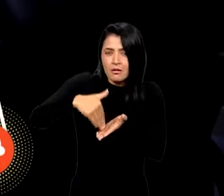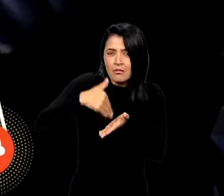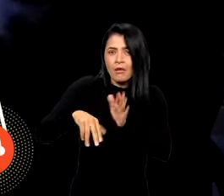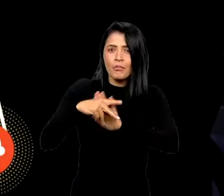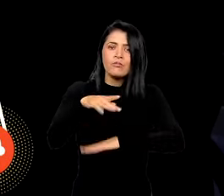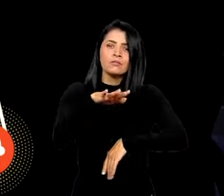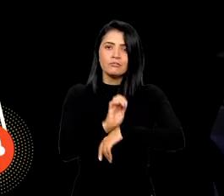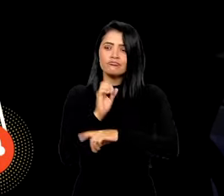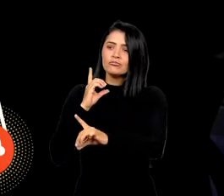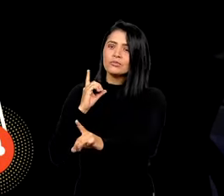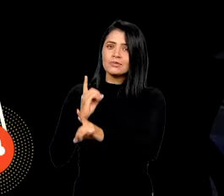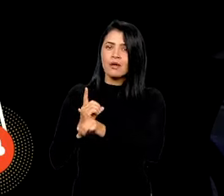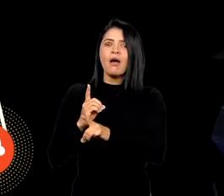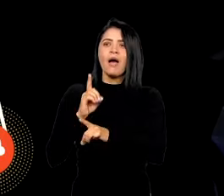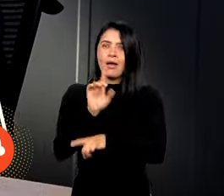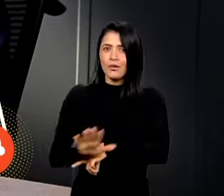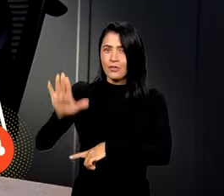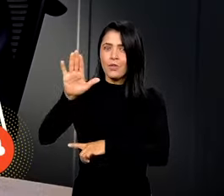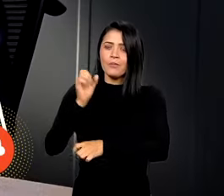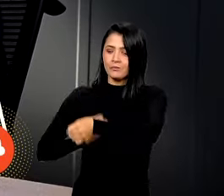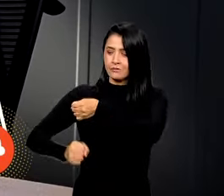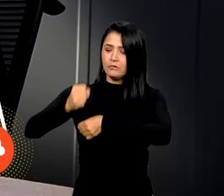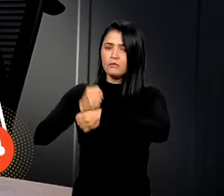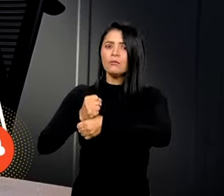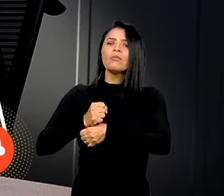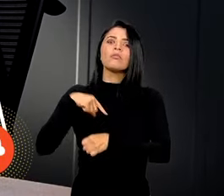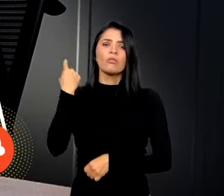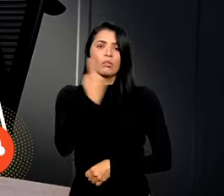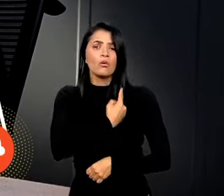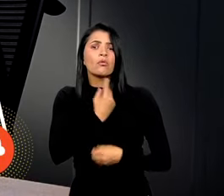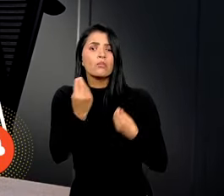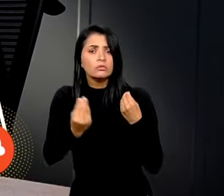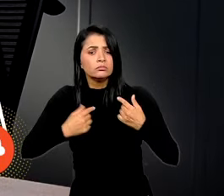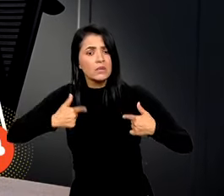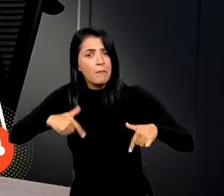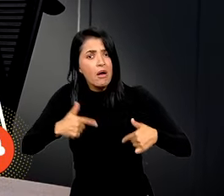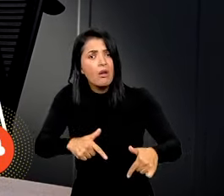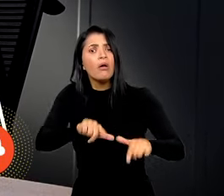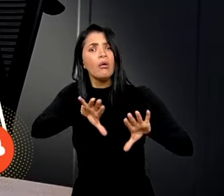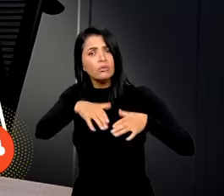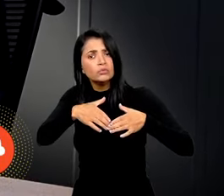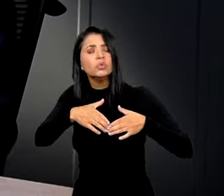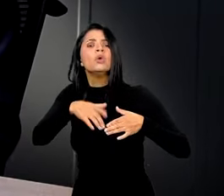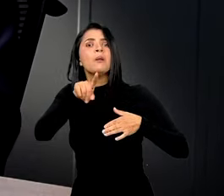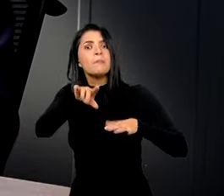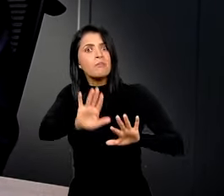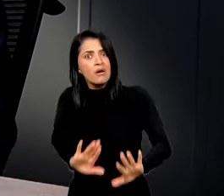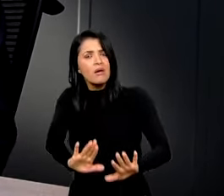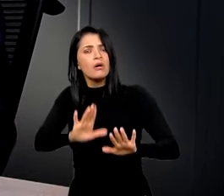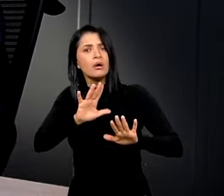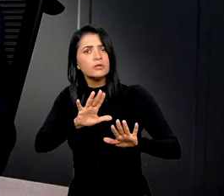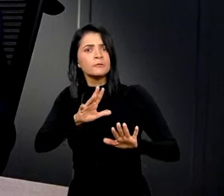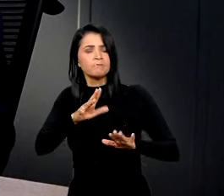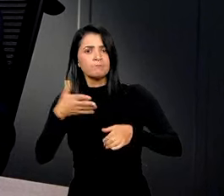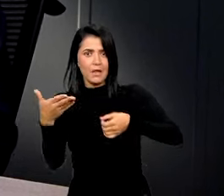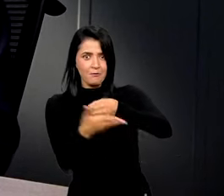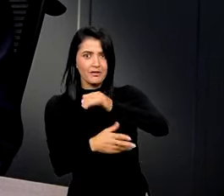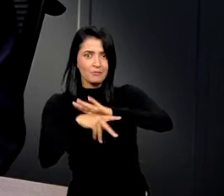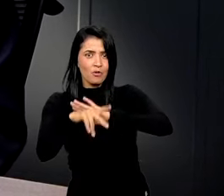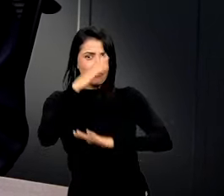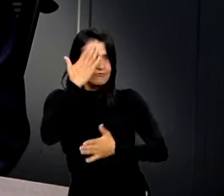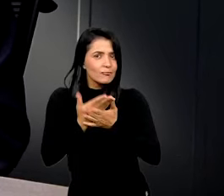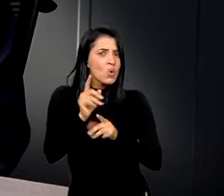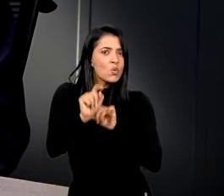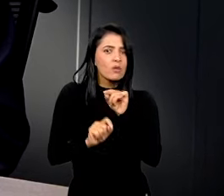seu encontro nacional ano passado, ou seja, nós estamos atuando coletivamente. Agora, o pilar dessa confiança